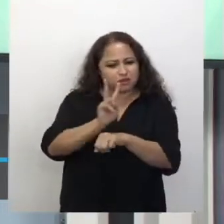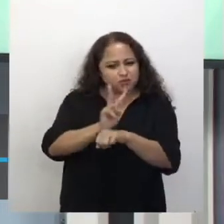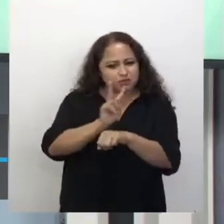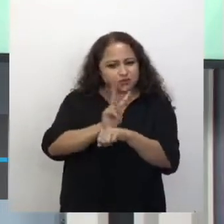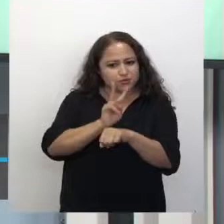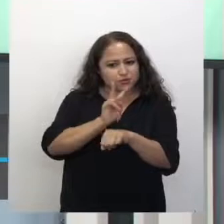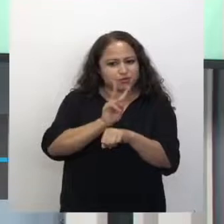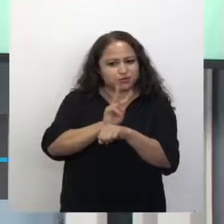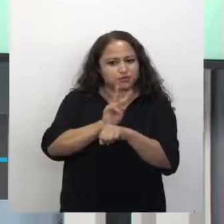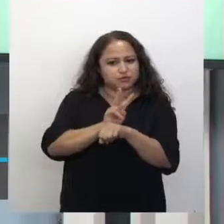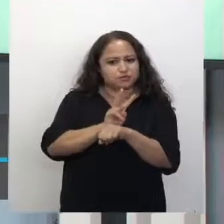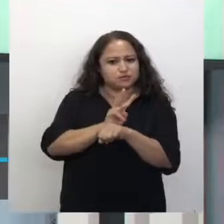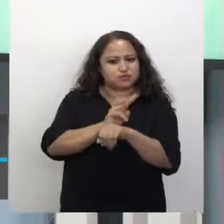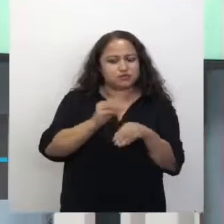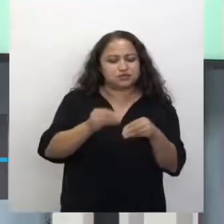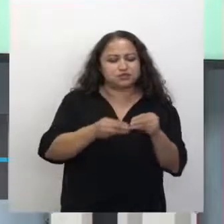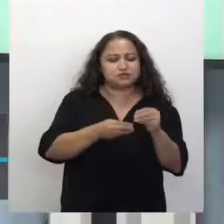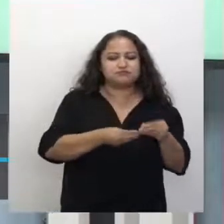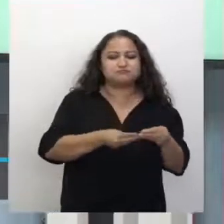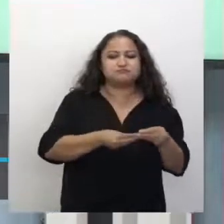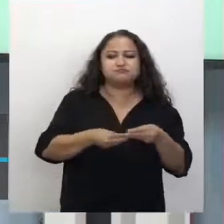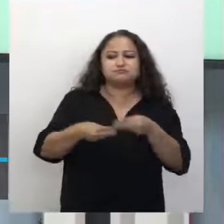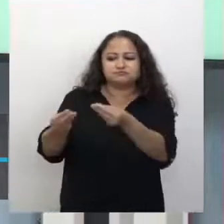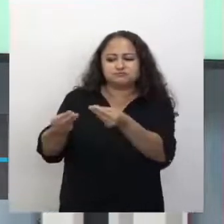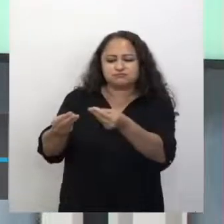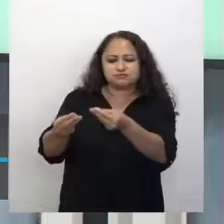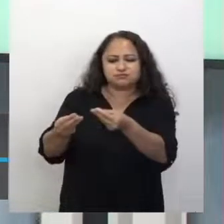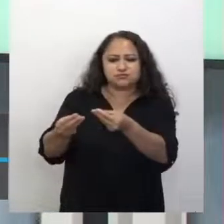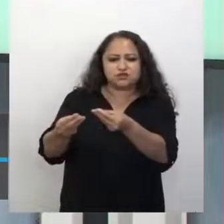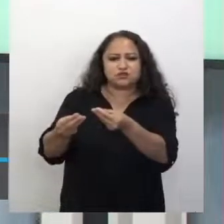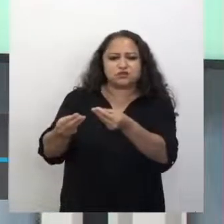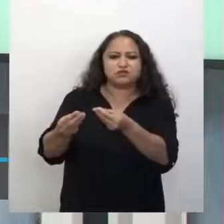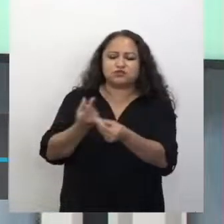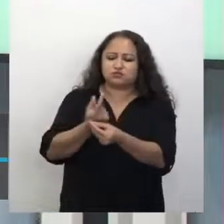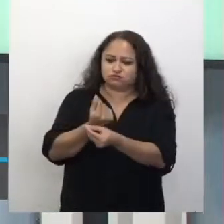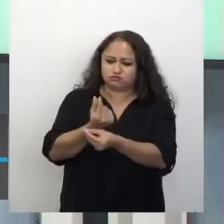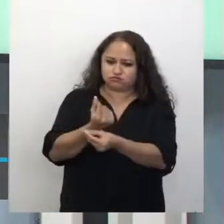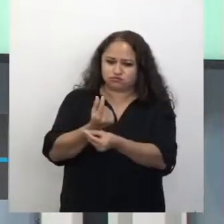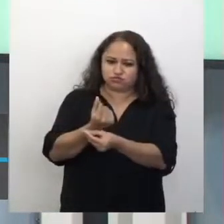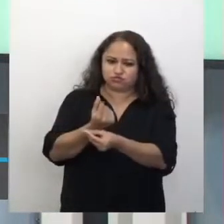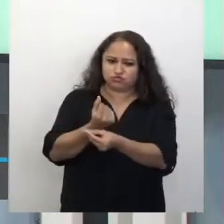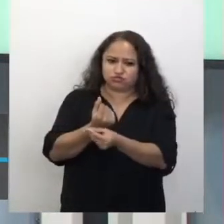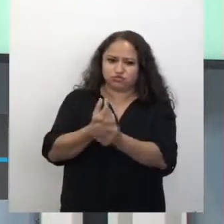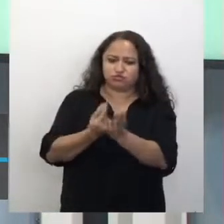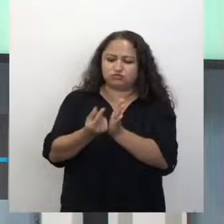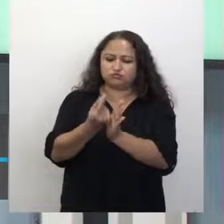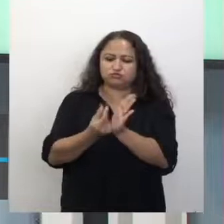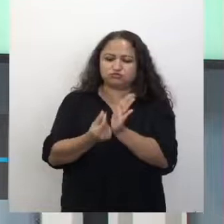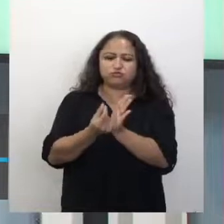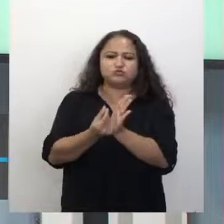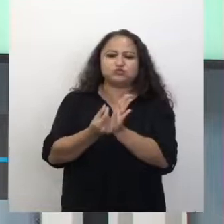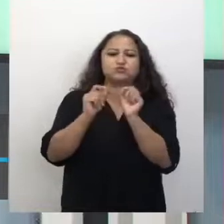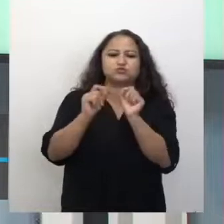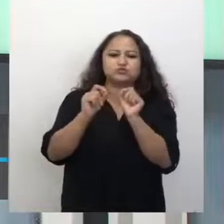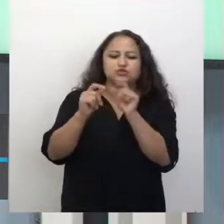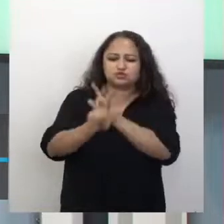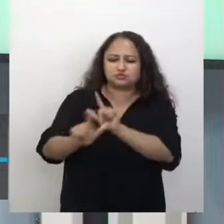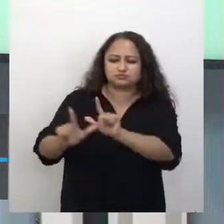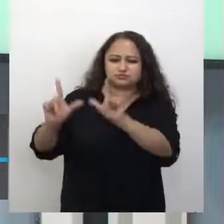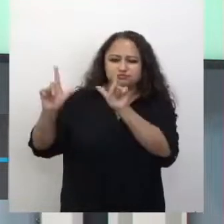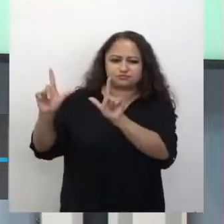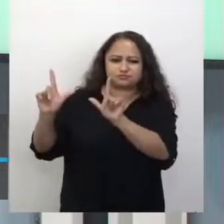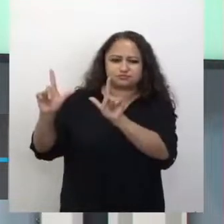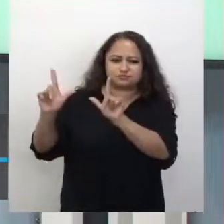Ele delega, né? Ele doa uma certa verba para o custeio da exposição. Ou seja,